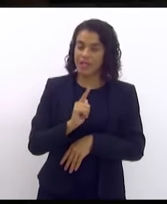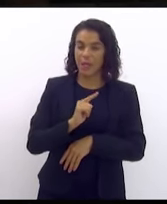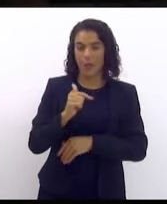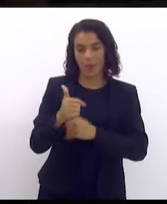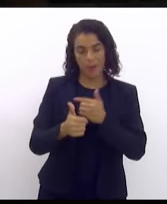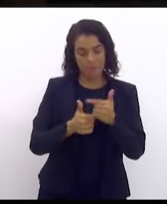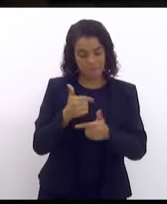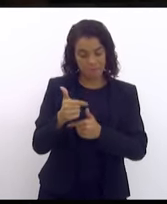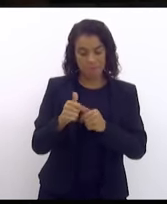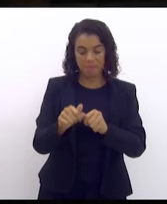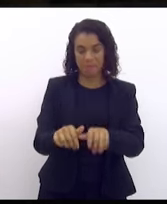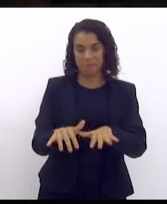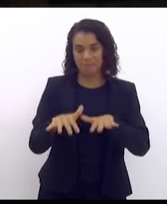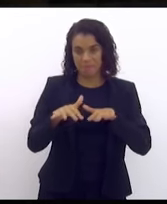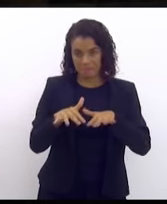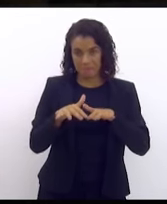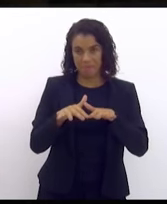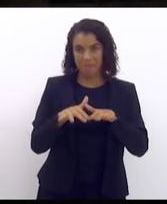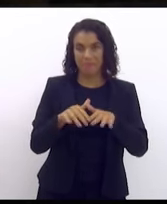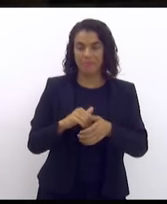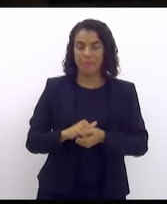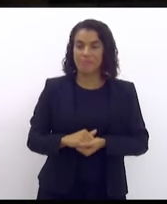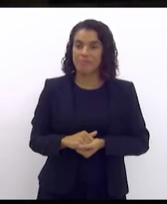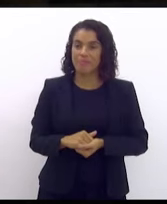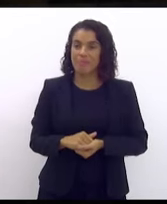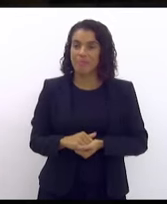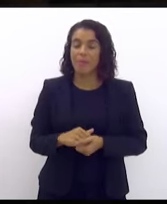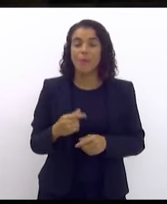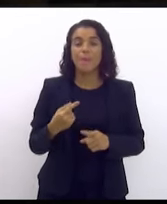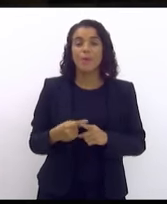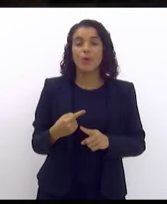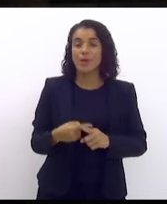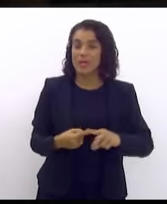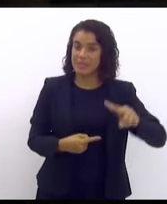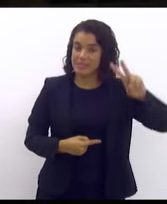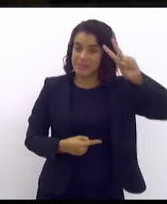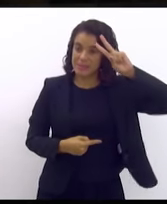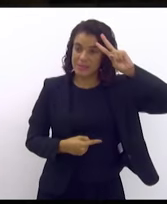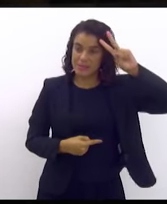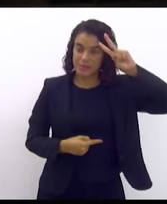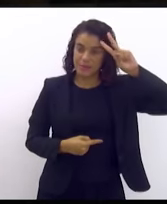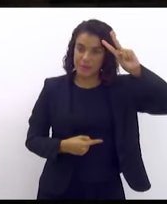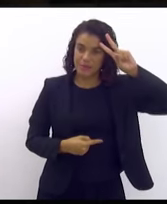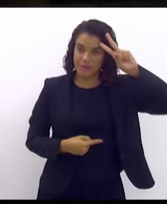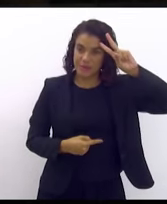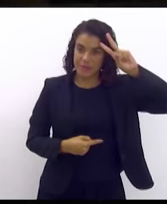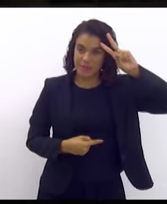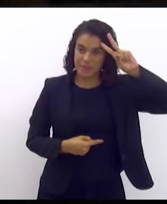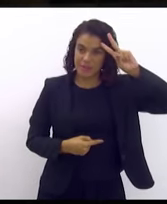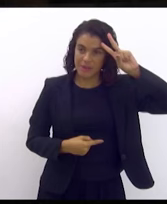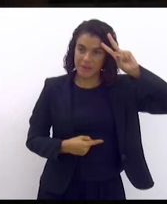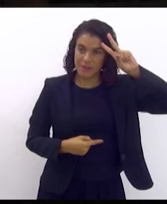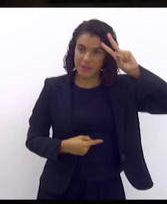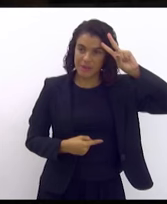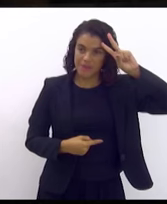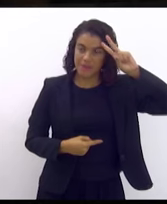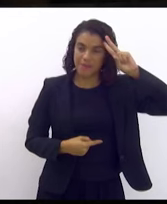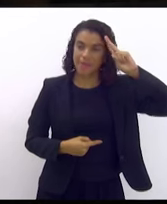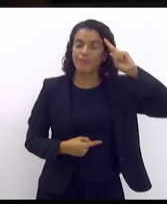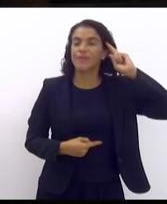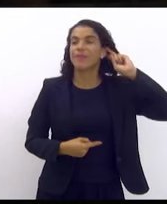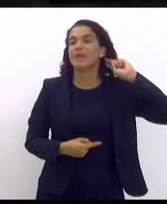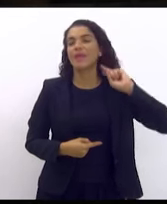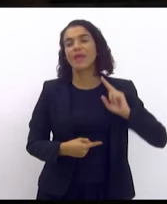ente Inicial e final porque na segunda-feira é ponto